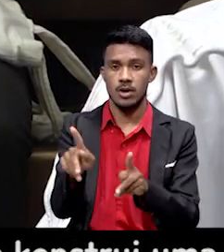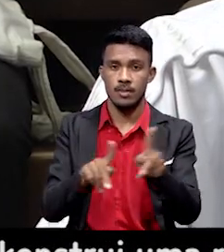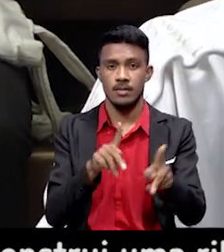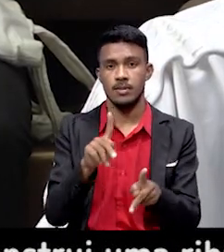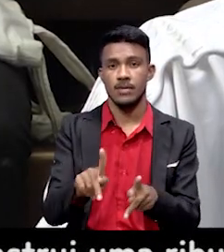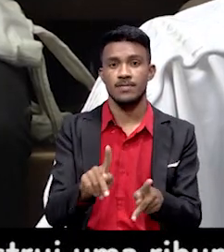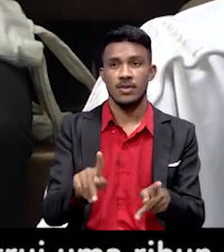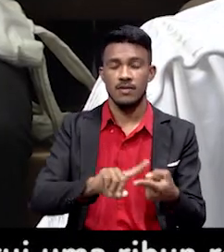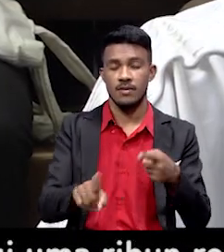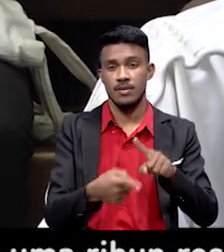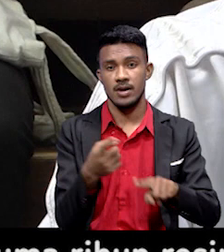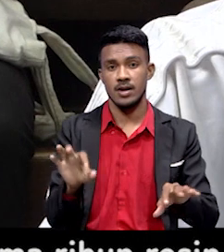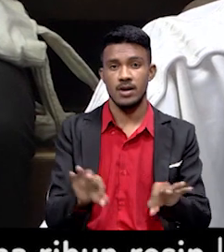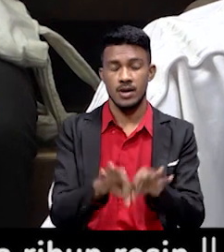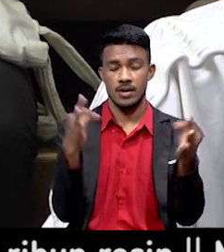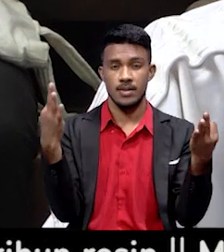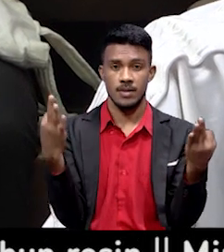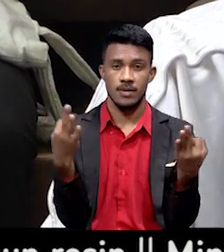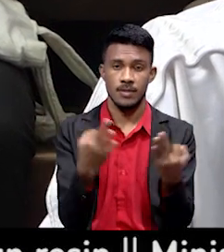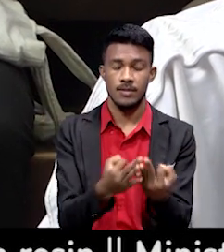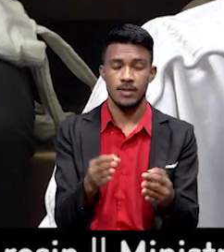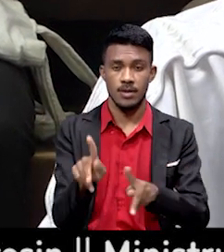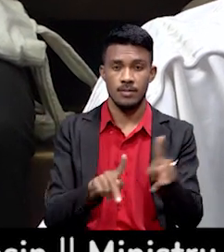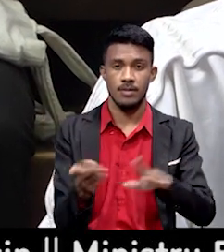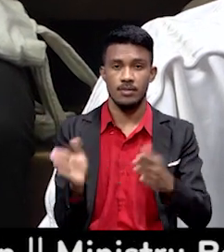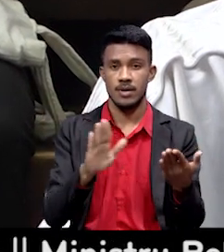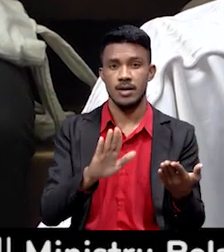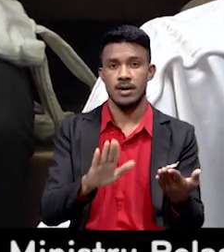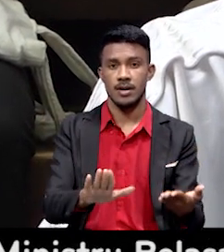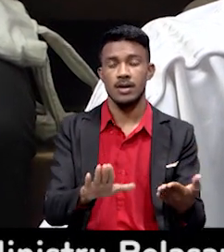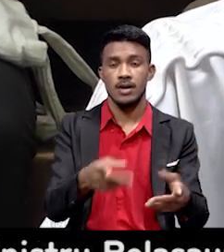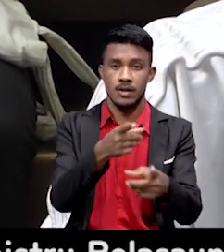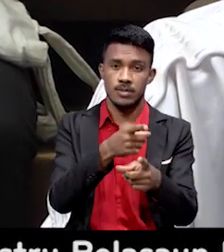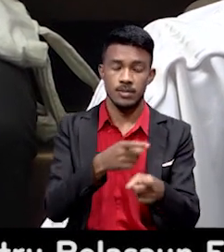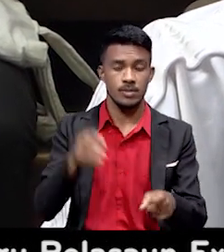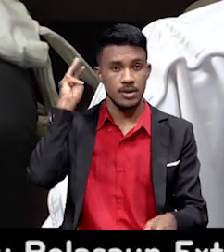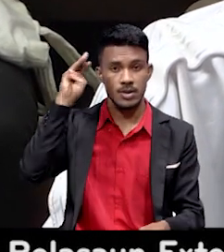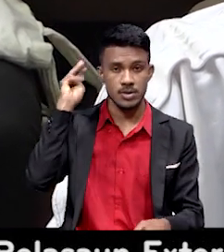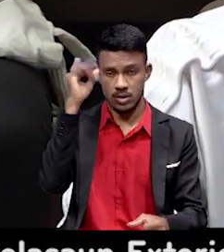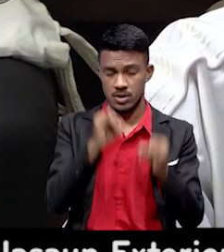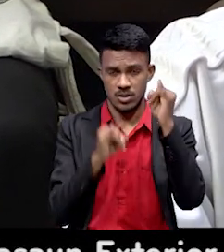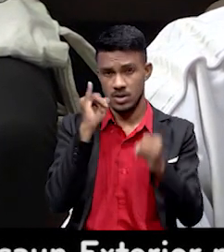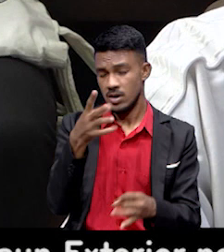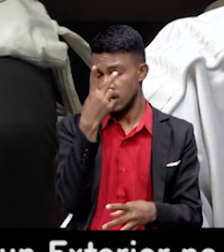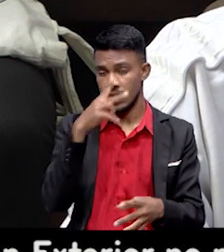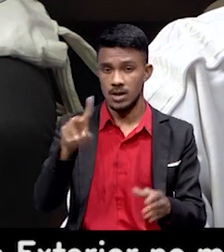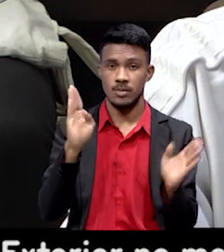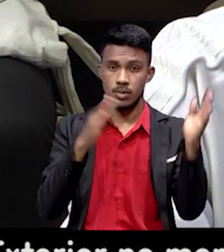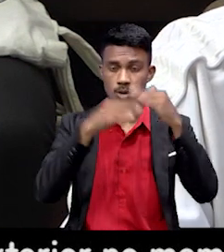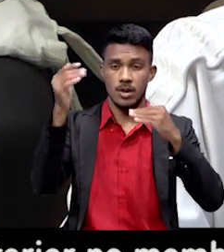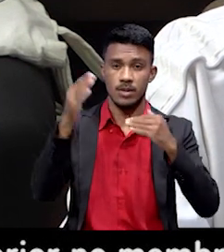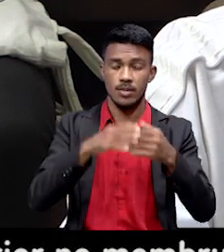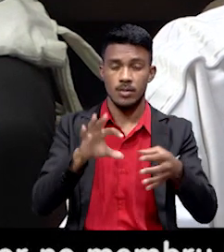Matebian Elvino Alves Correia recomenda ba primeiro-ministro nebe kaermos pasta ministro interior atuhare ba problema iha institusi